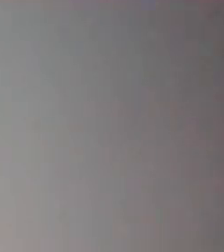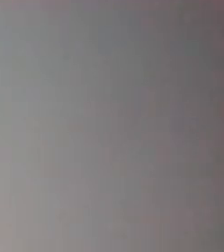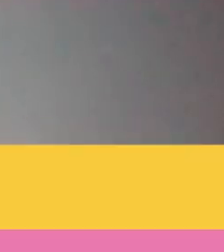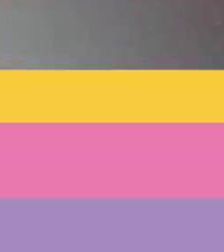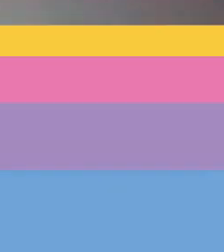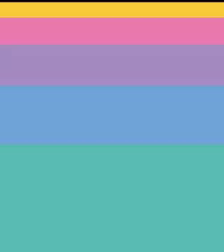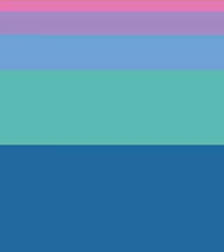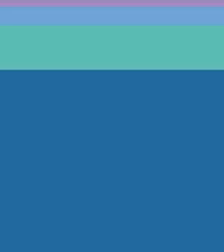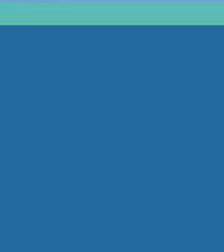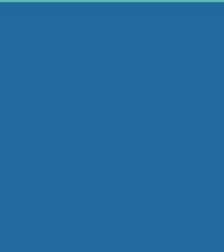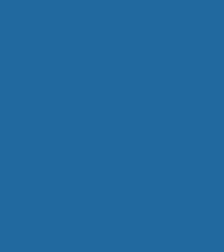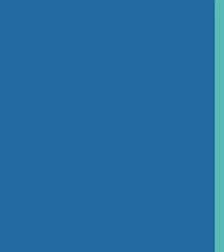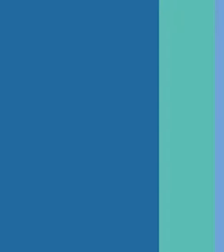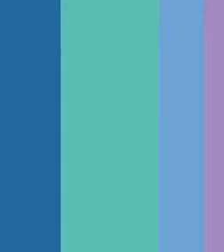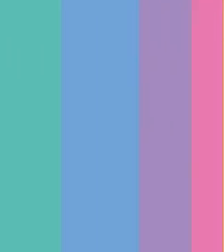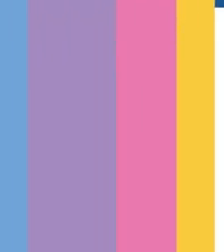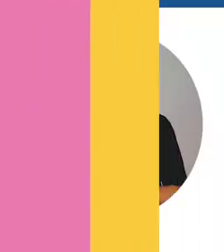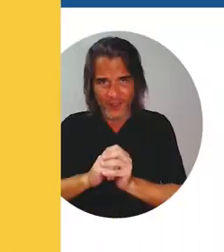dados.